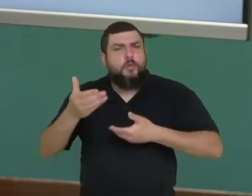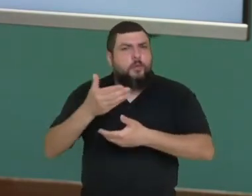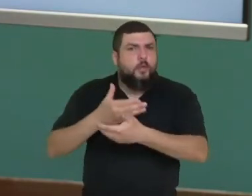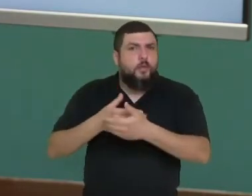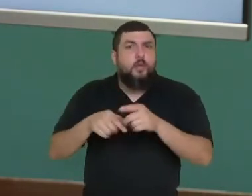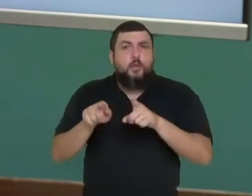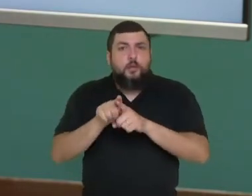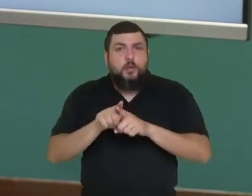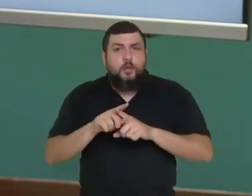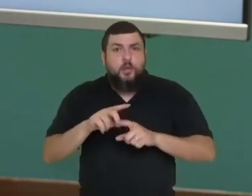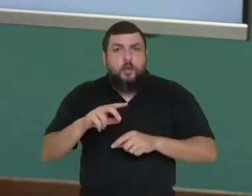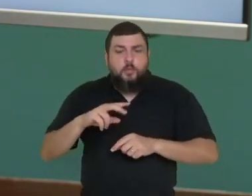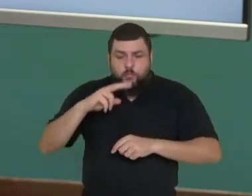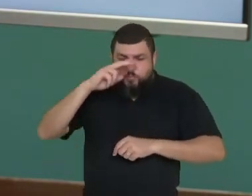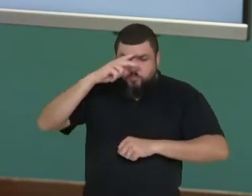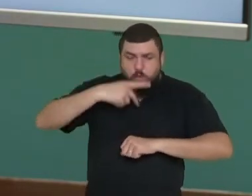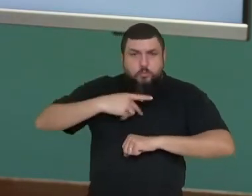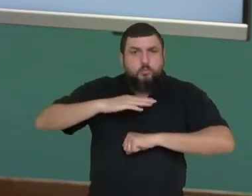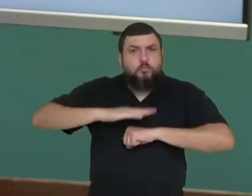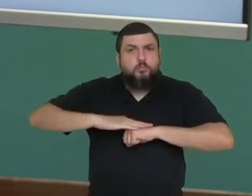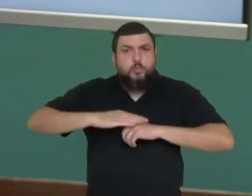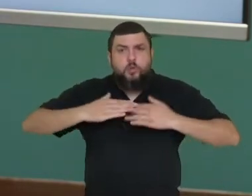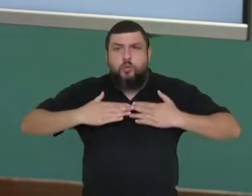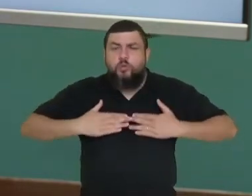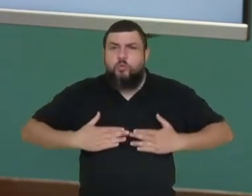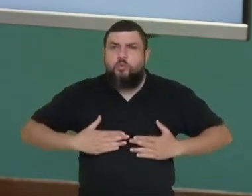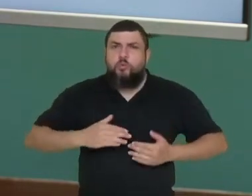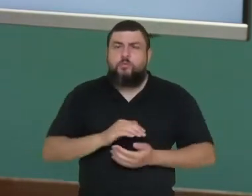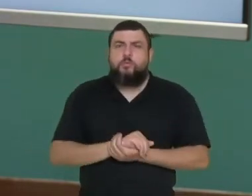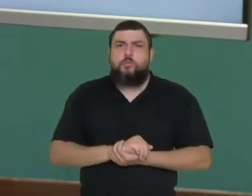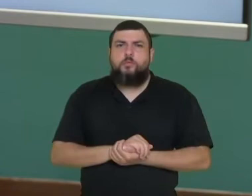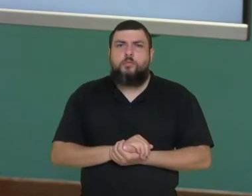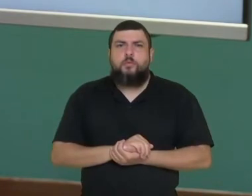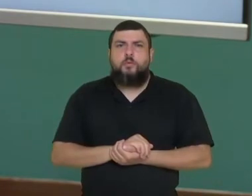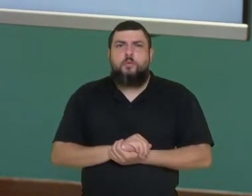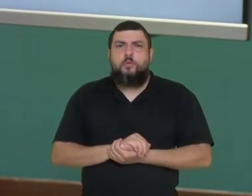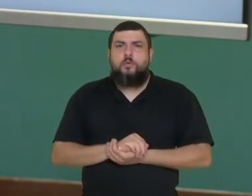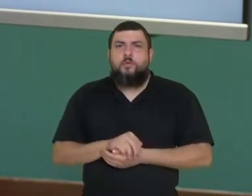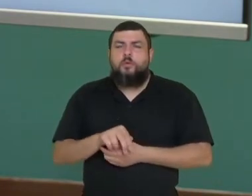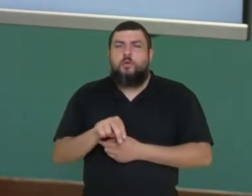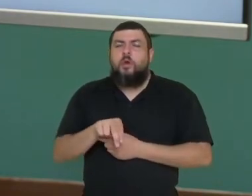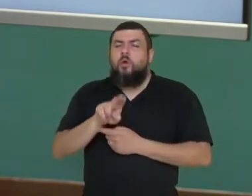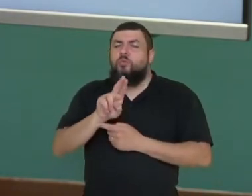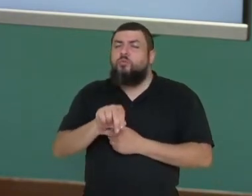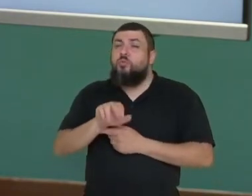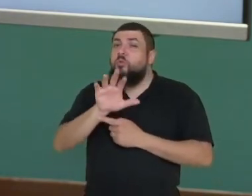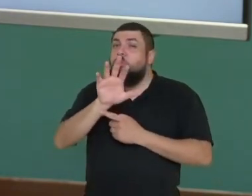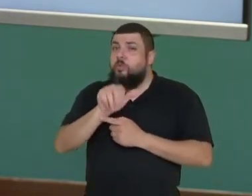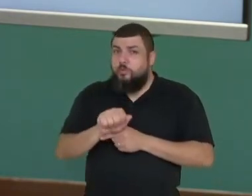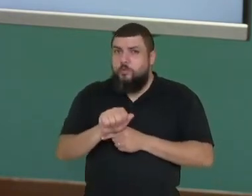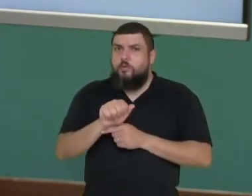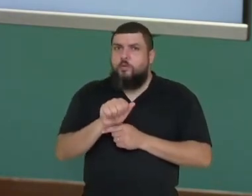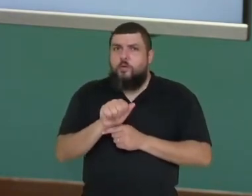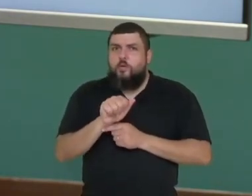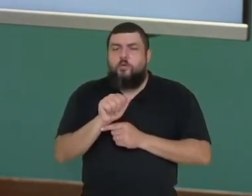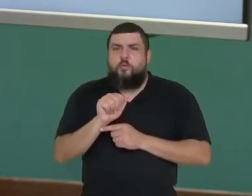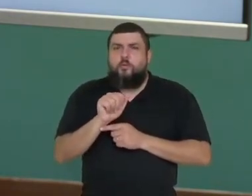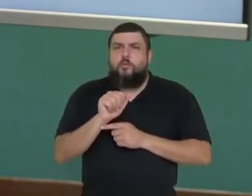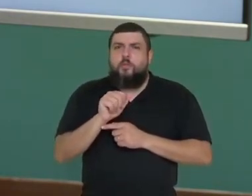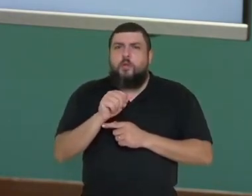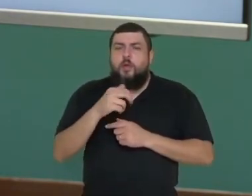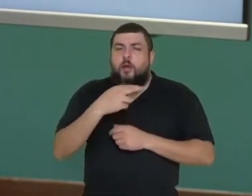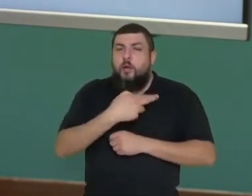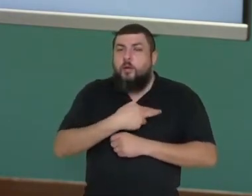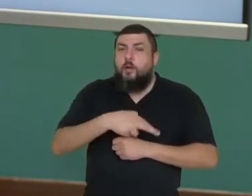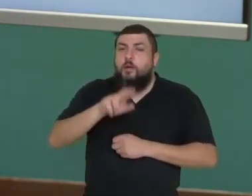física do próximo, inclusive. Não está em nenhum momento sobre essa ideia de guerra e de